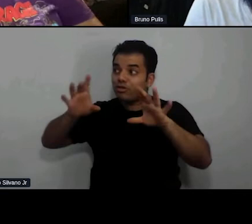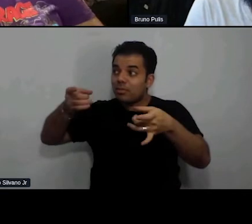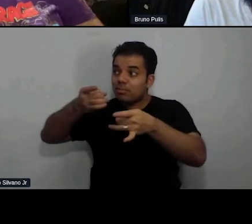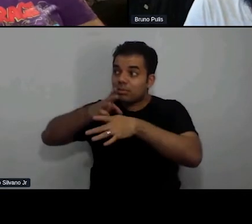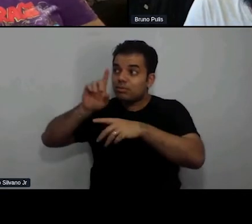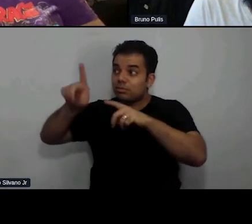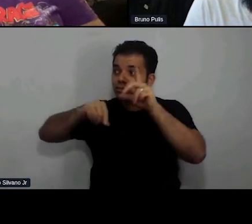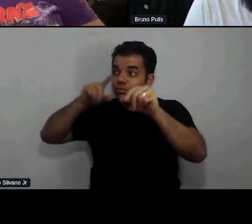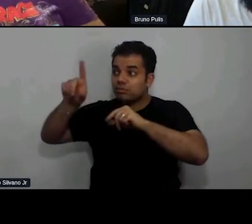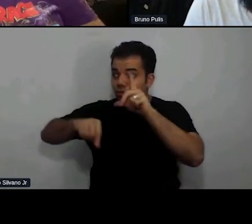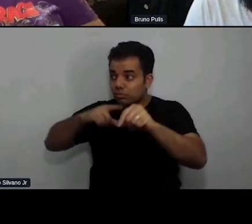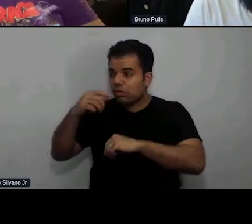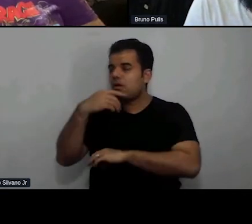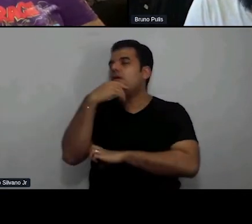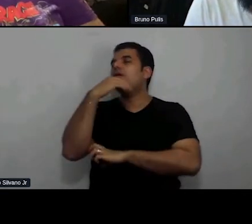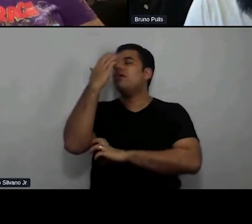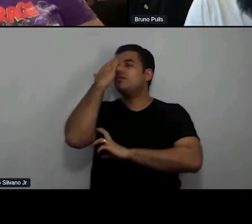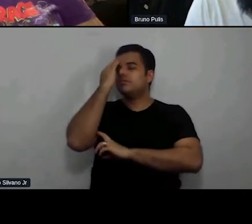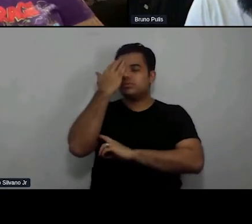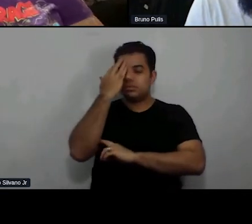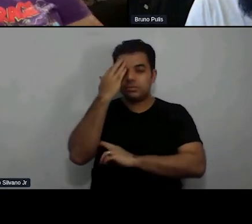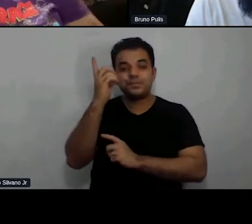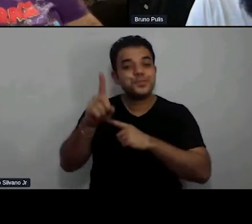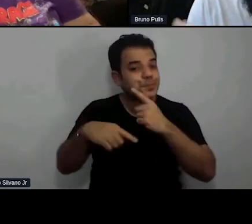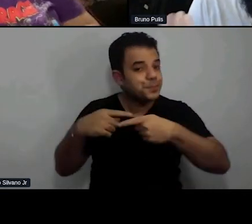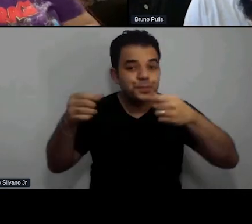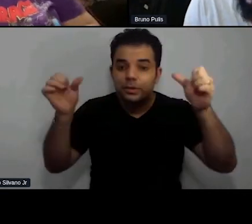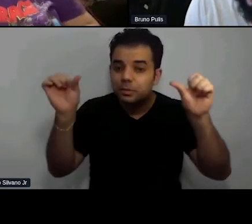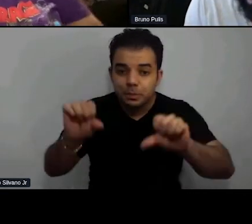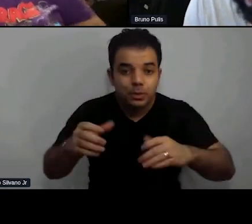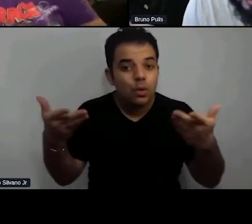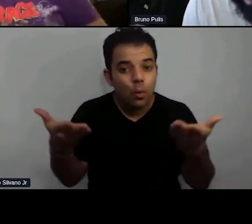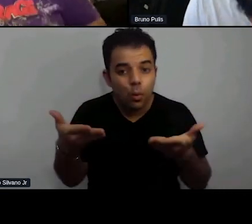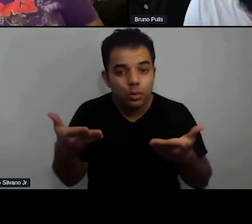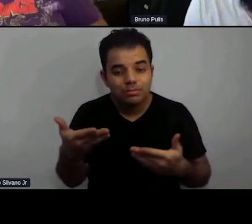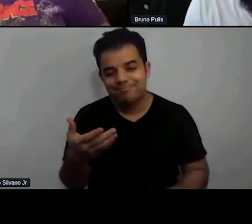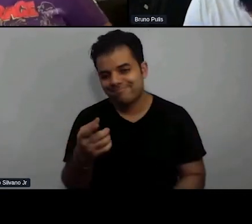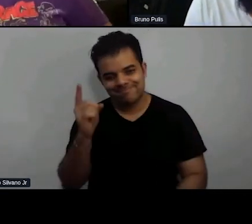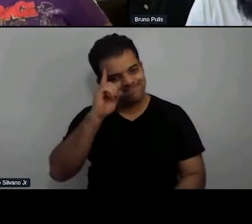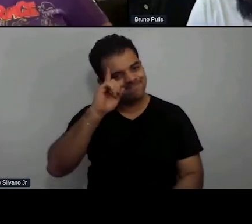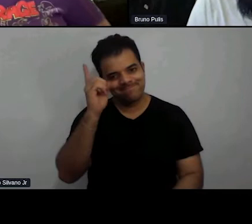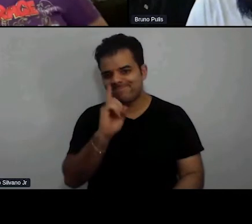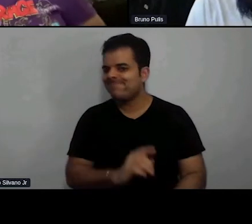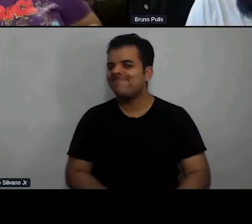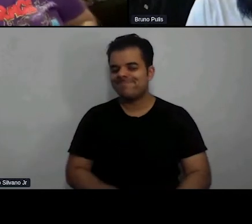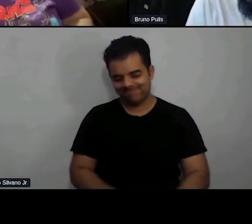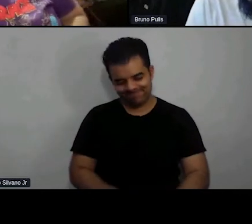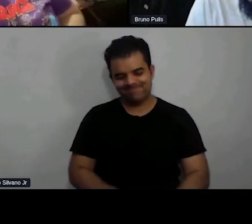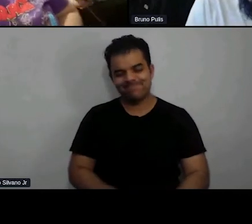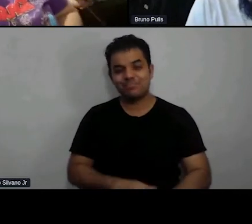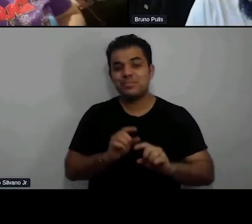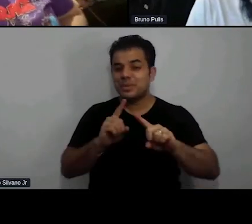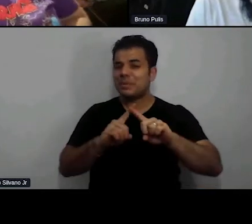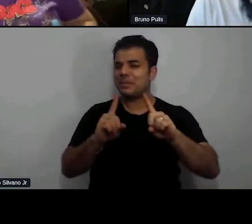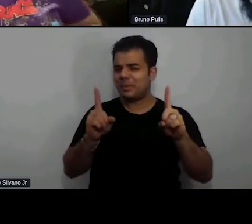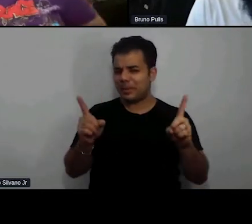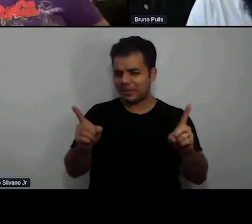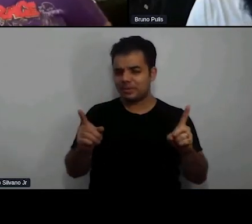correta. E ainda, infelizmente, hoje tem muitas pessoas que não sabem. Mas, assim,